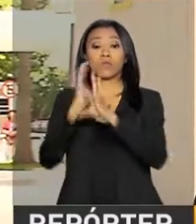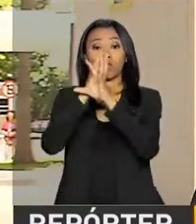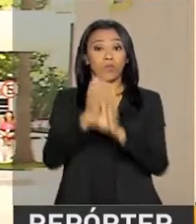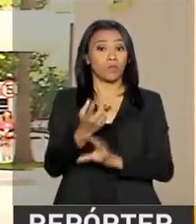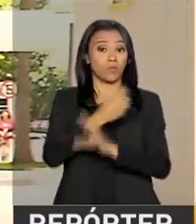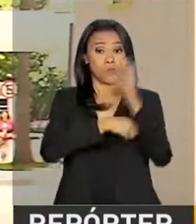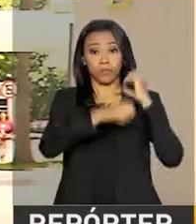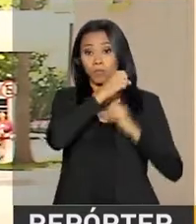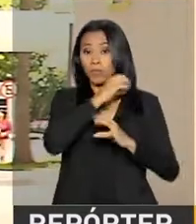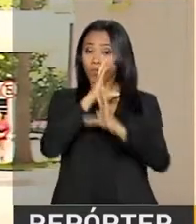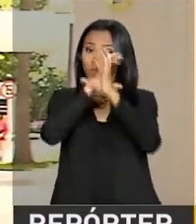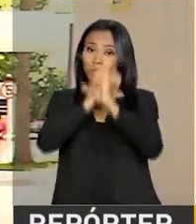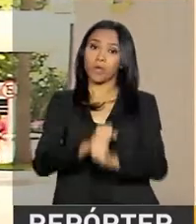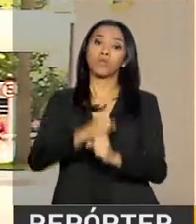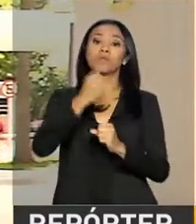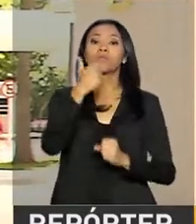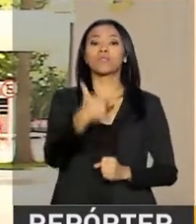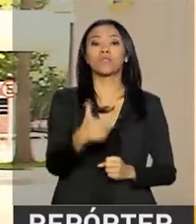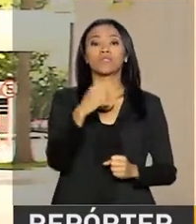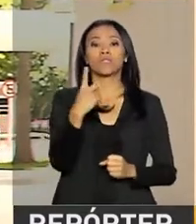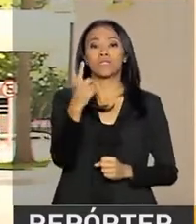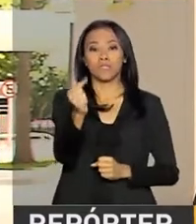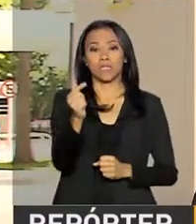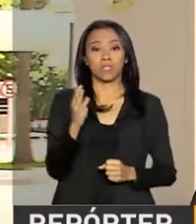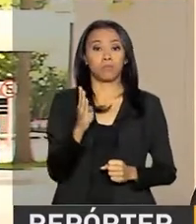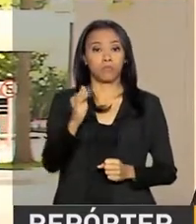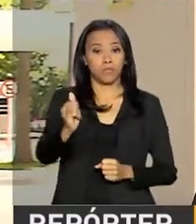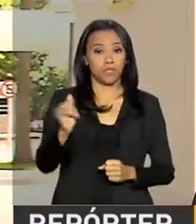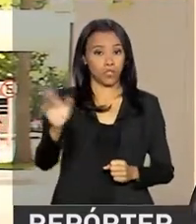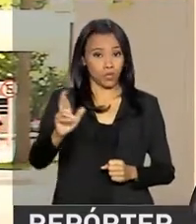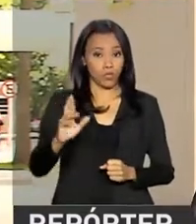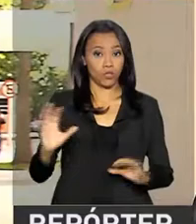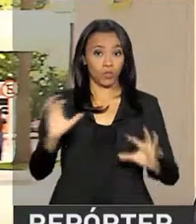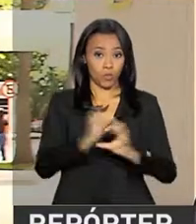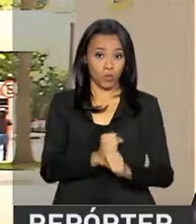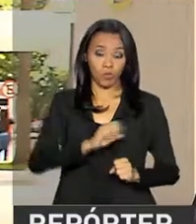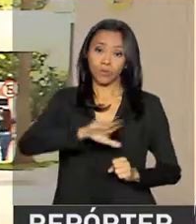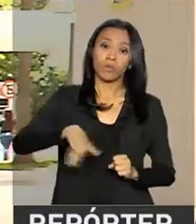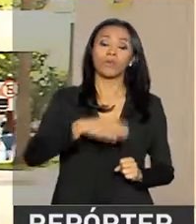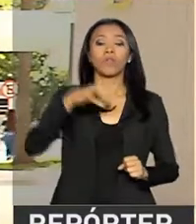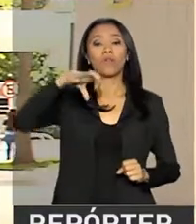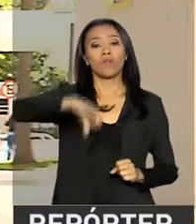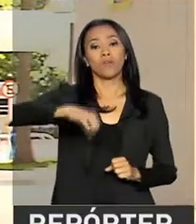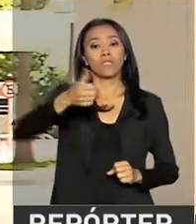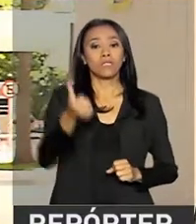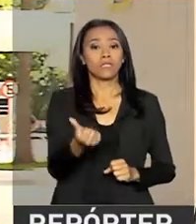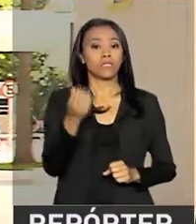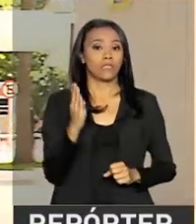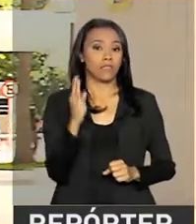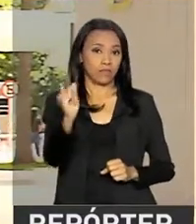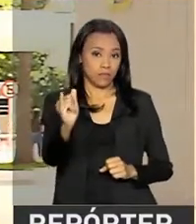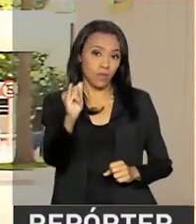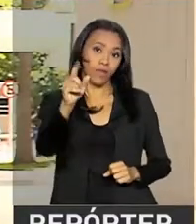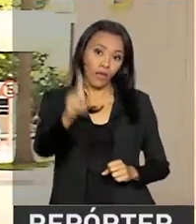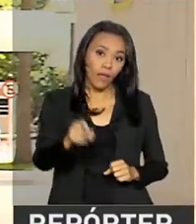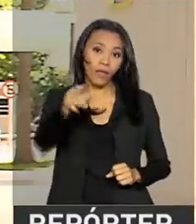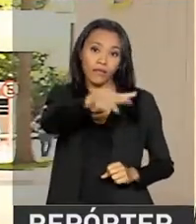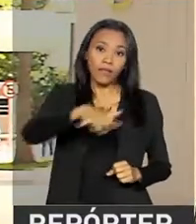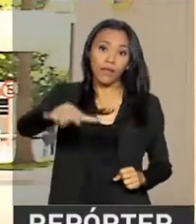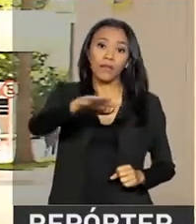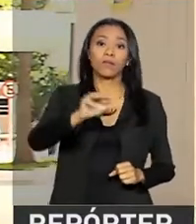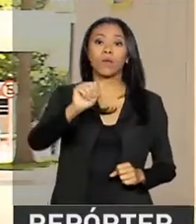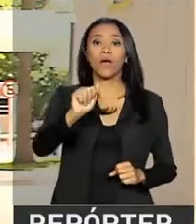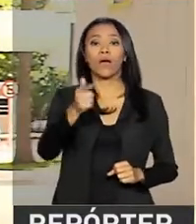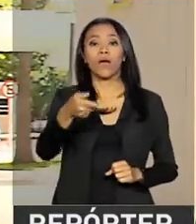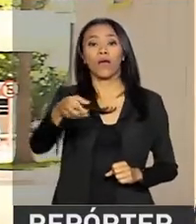de 217 bilhões de dólares desse total 96 bilhões de dólares vieram do agronegócio